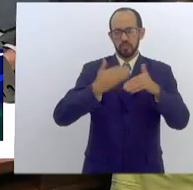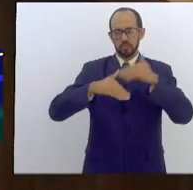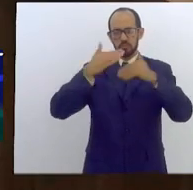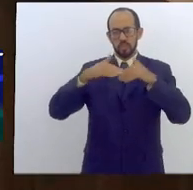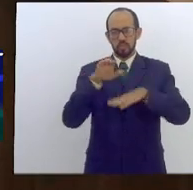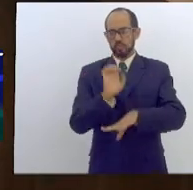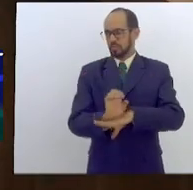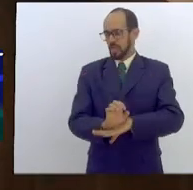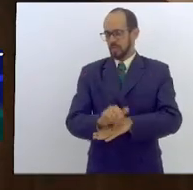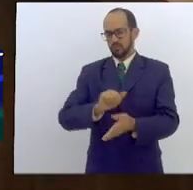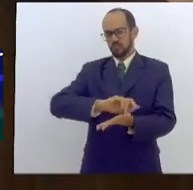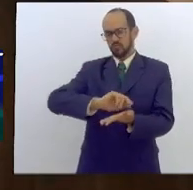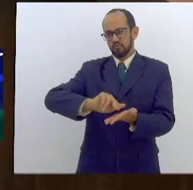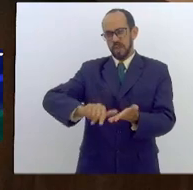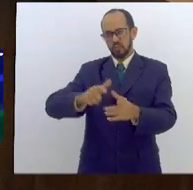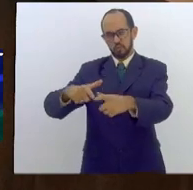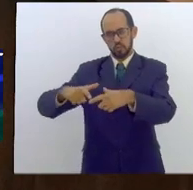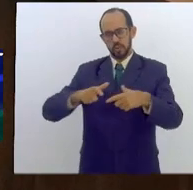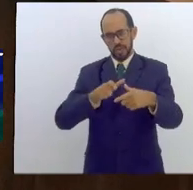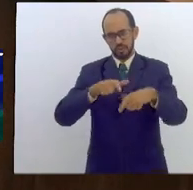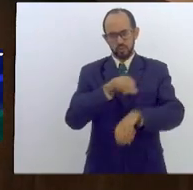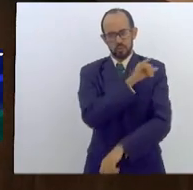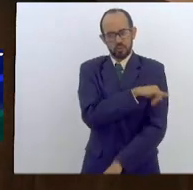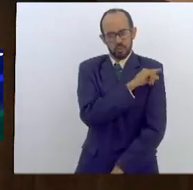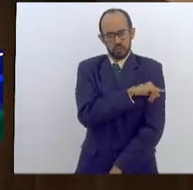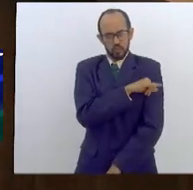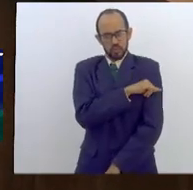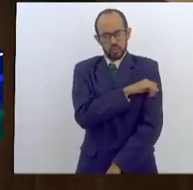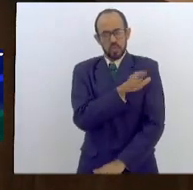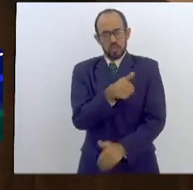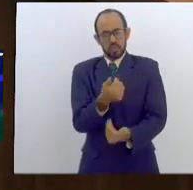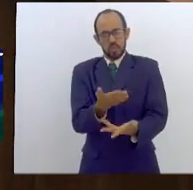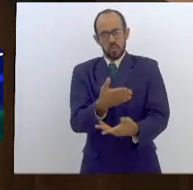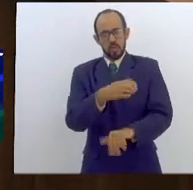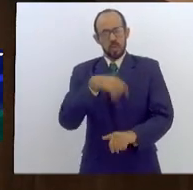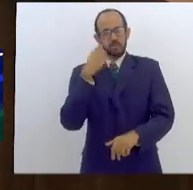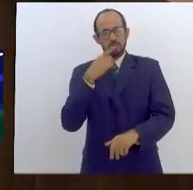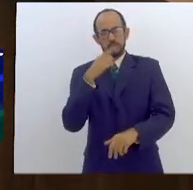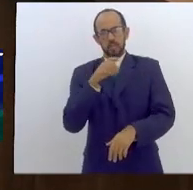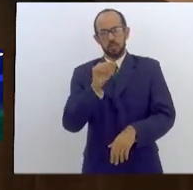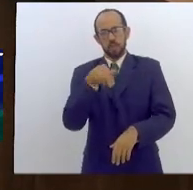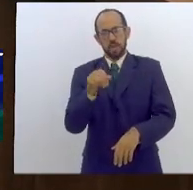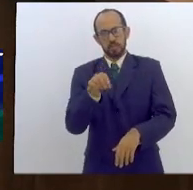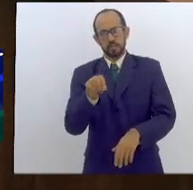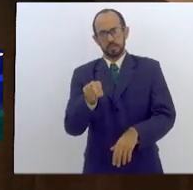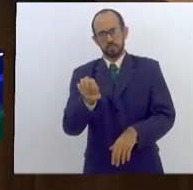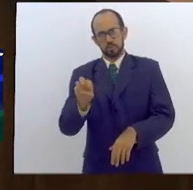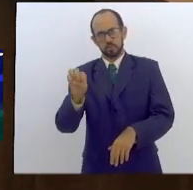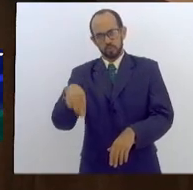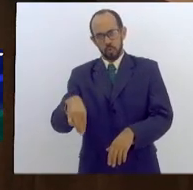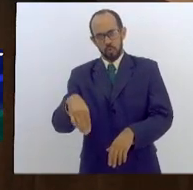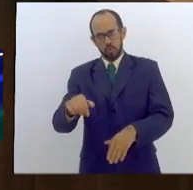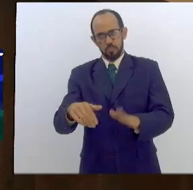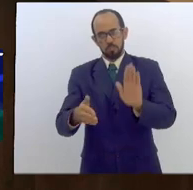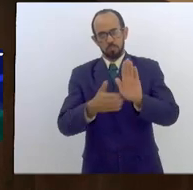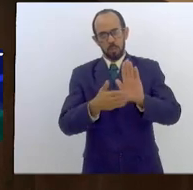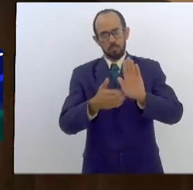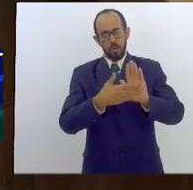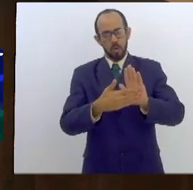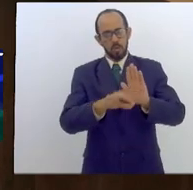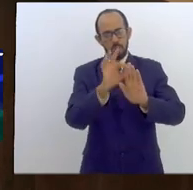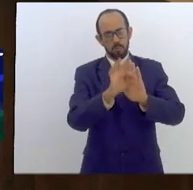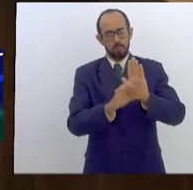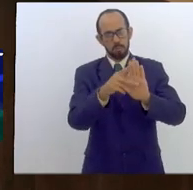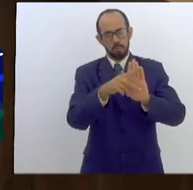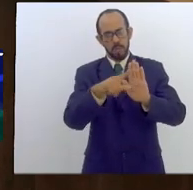Estado em várias regiões do Estado do Rio de Janeiro. Neste caso, o deputado Anderson Alexandre propõe um projeto para realçar essa